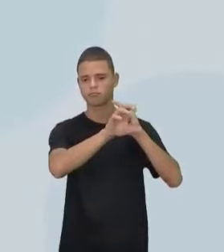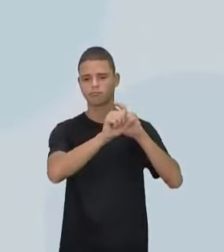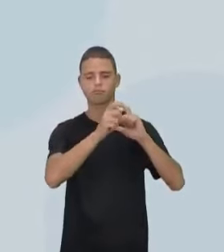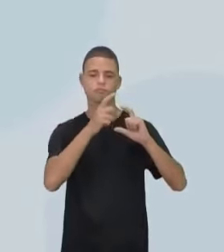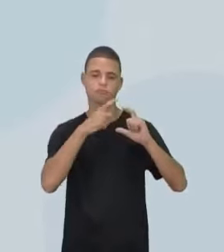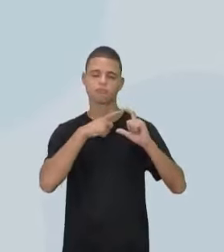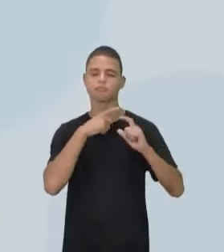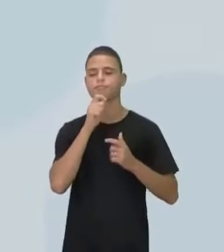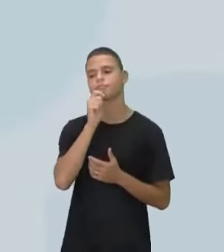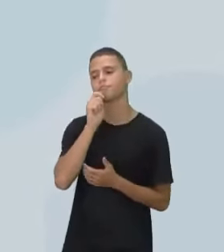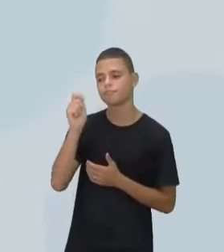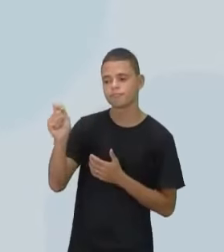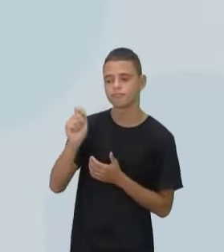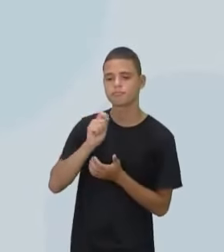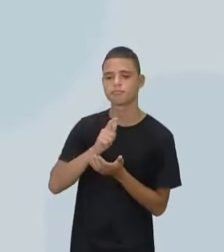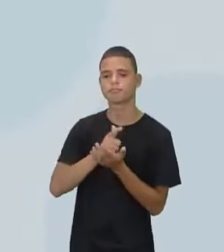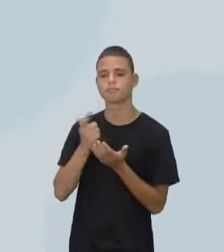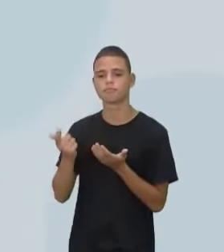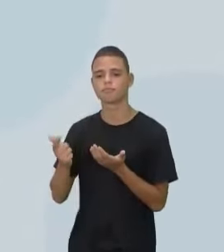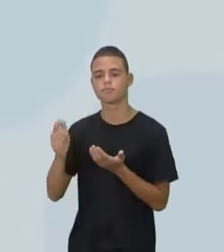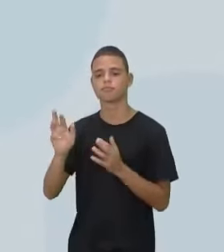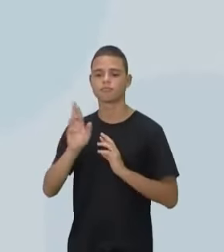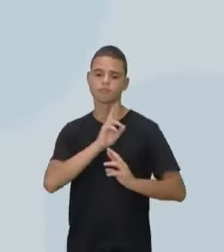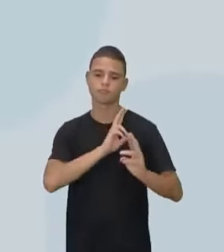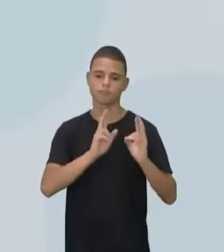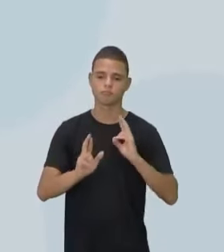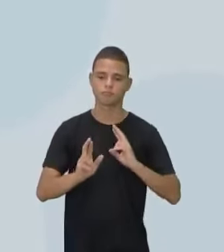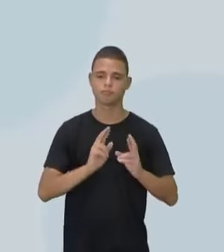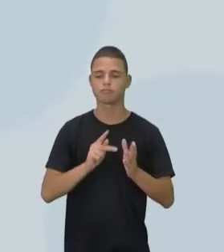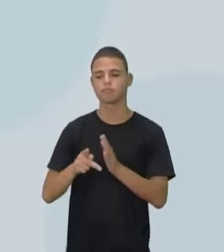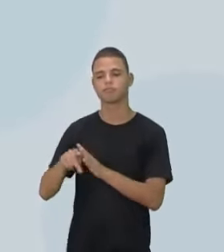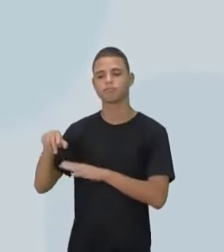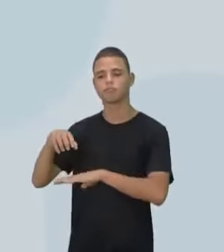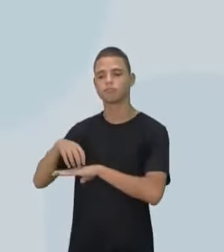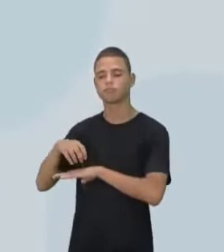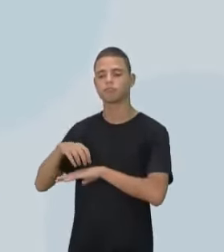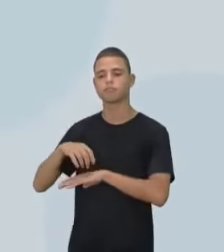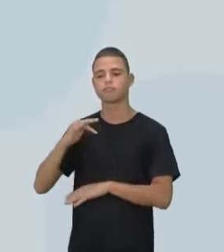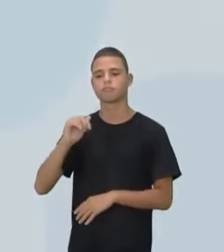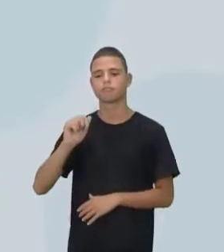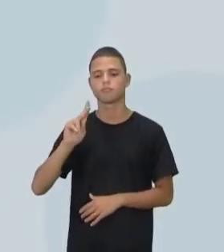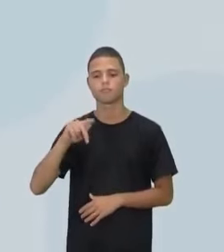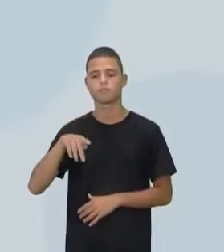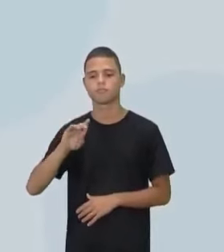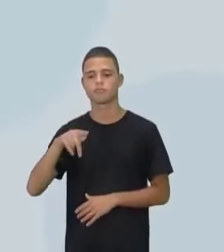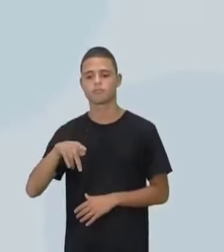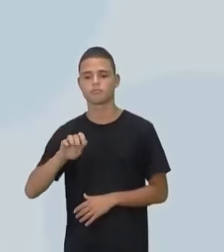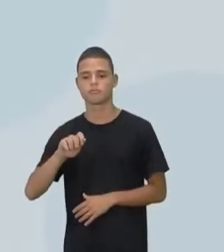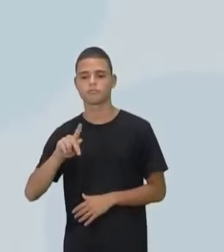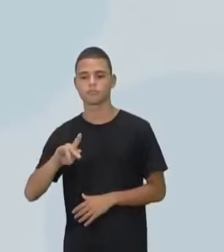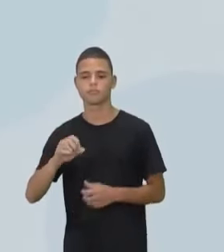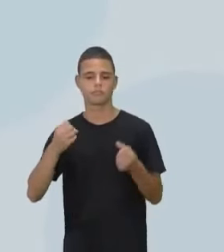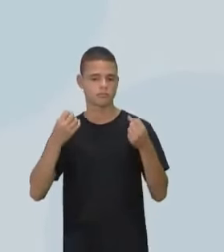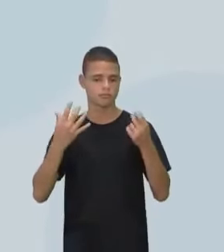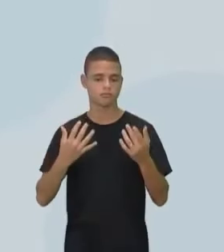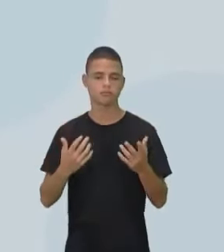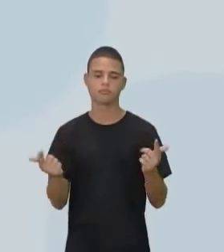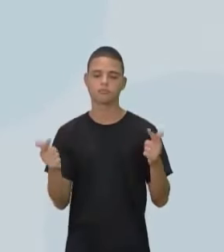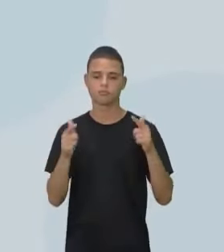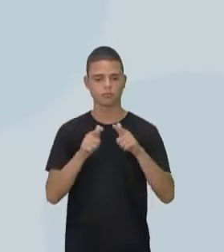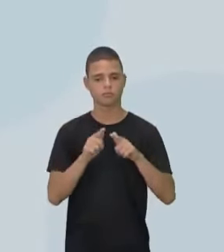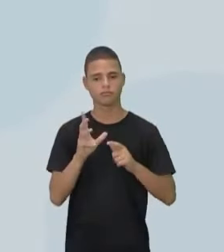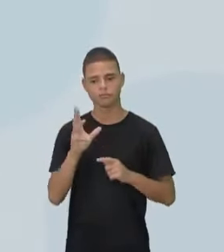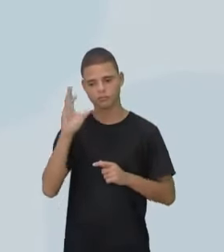uma entrevista aí relacionada numa reportagem da agência FAPESP, que trata aí bastante sobre essa parceria